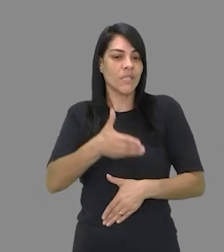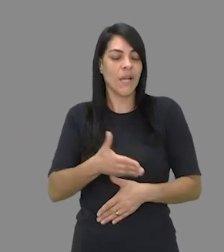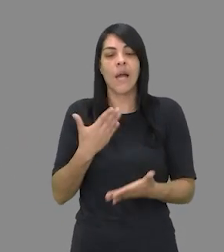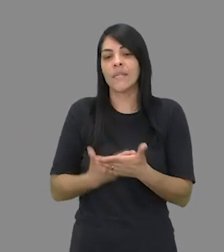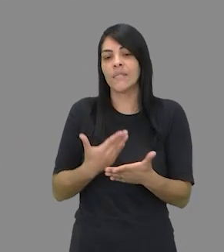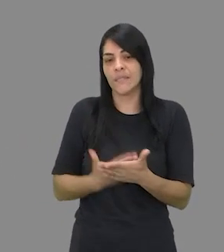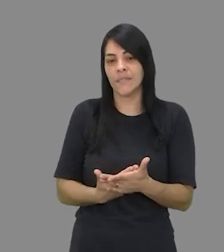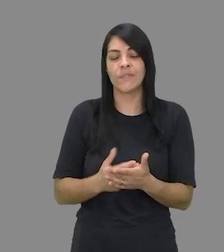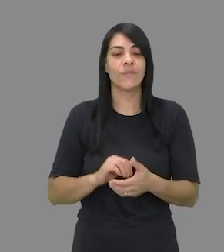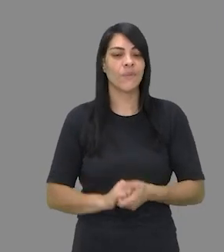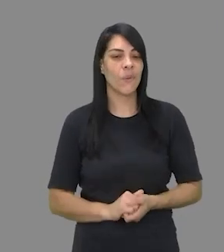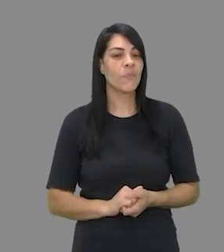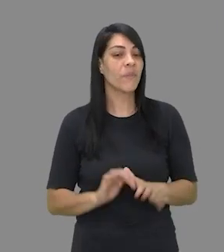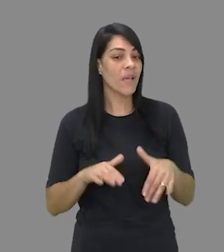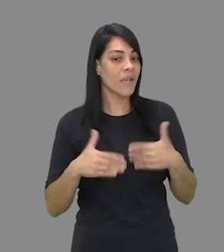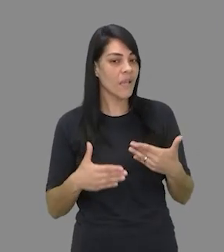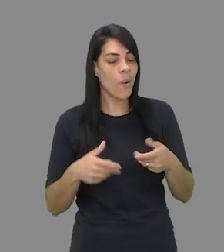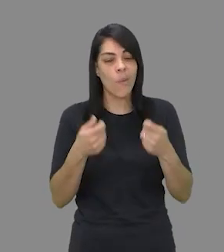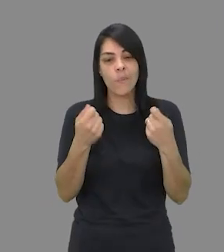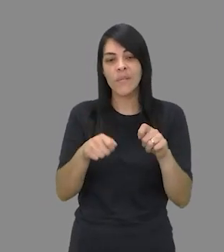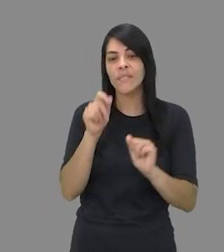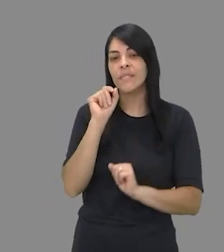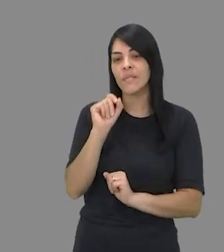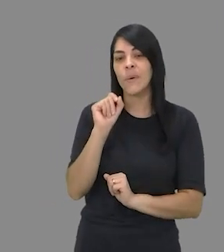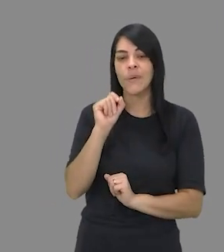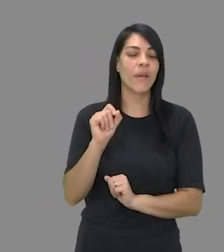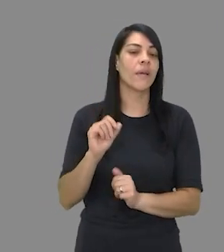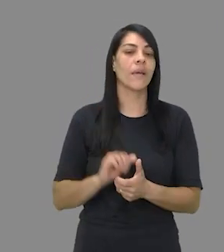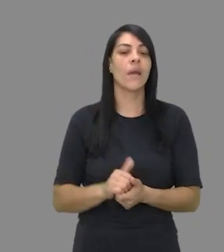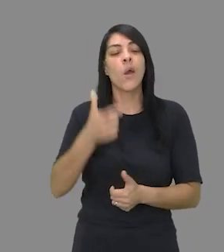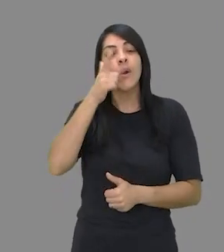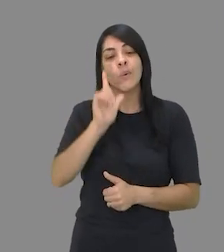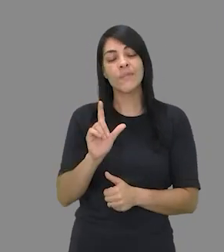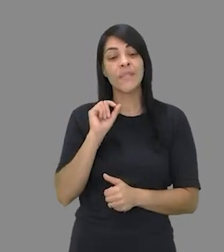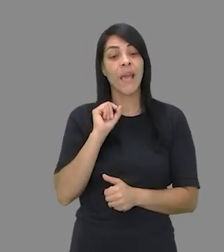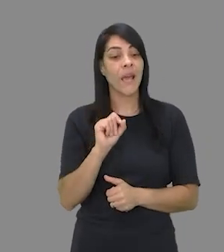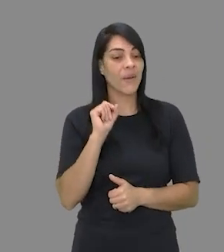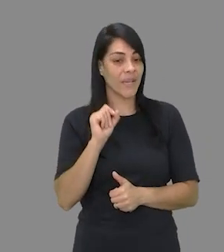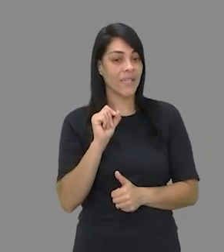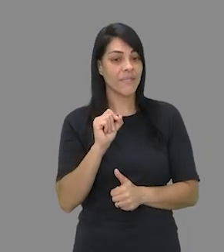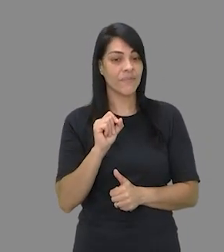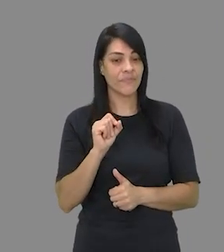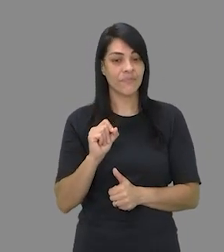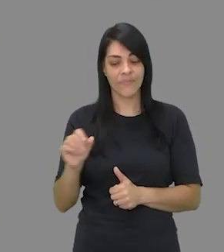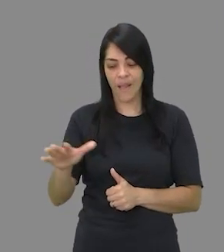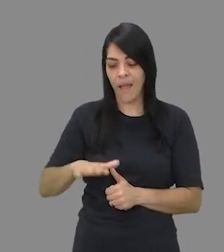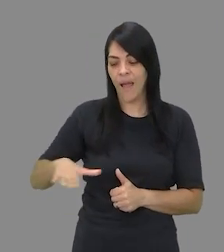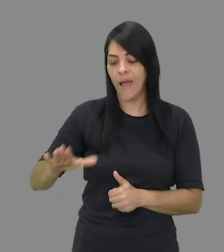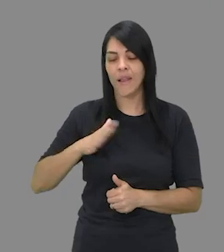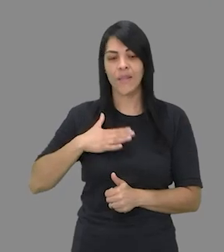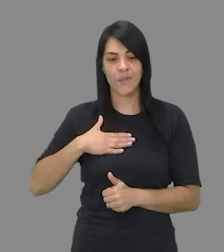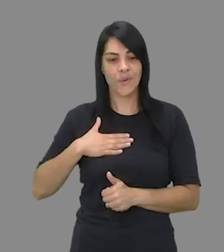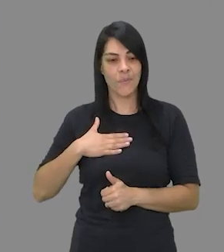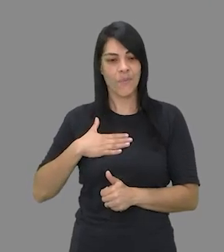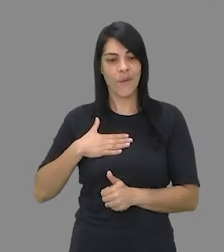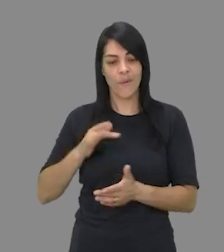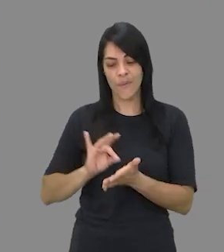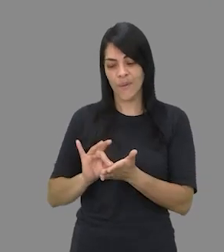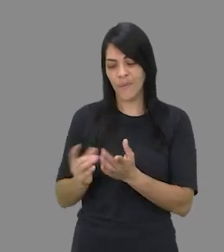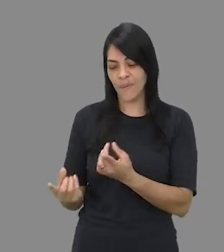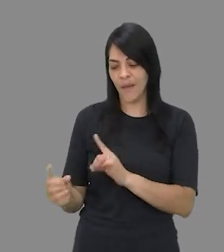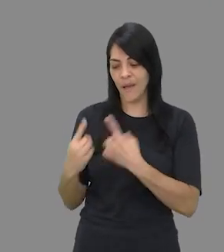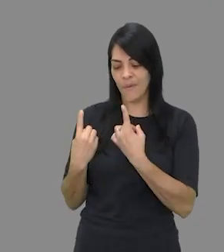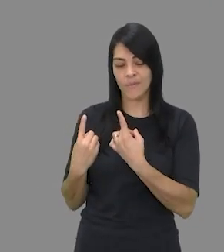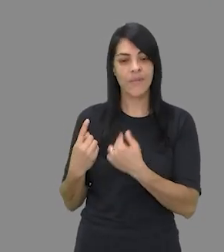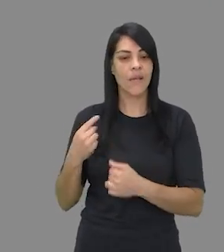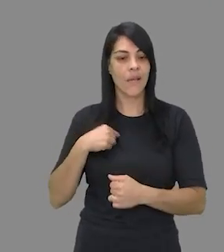de rede e parede, eu preciso alcançar a área do meu adversário. Então, para que